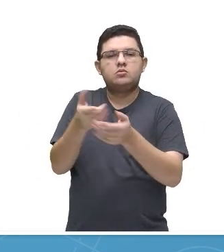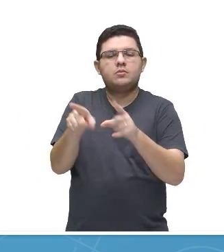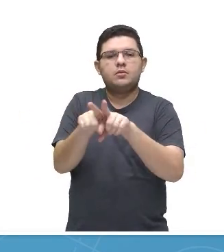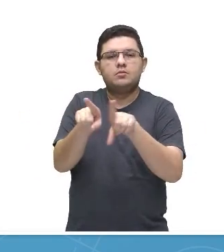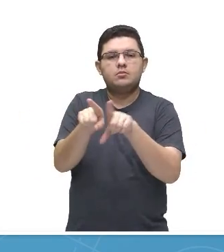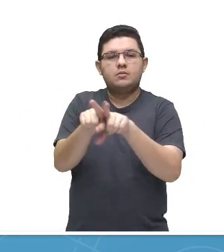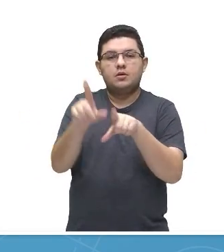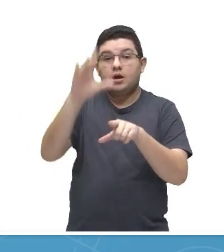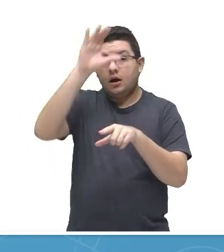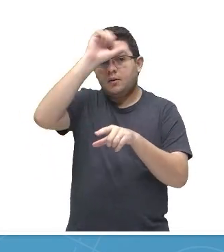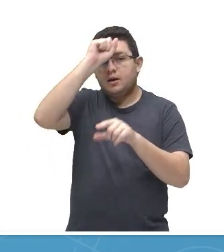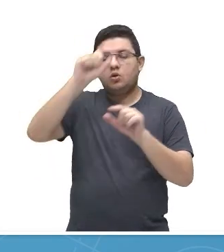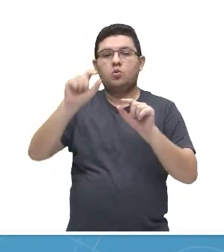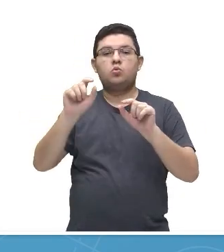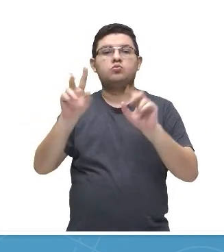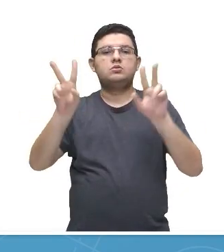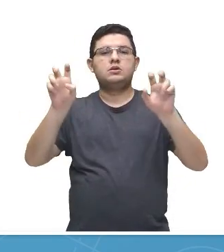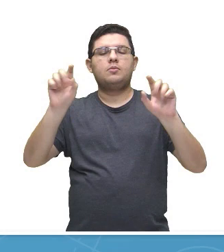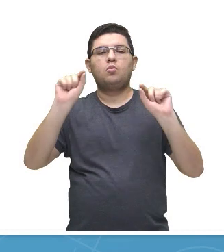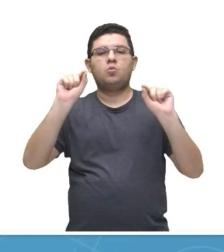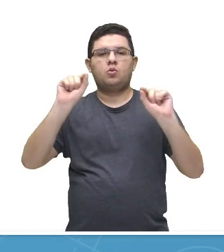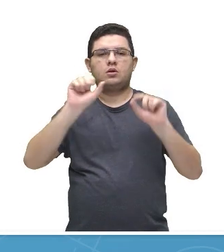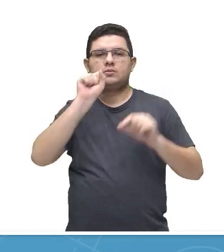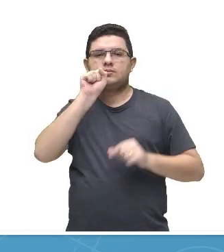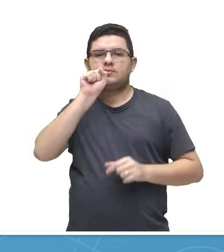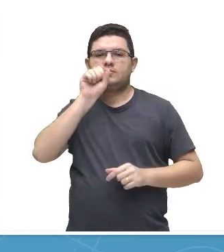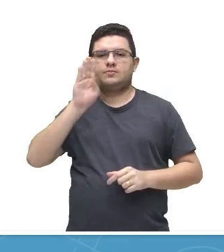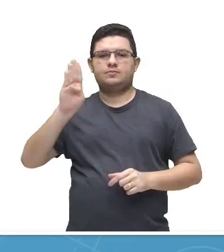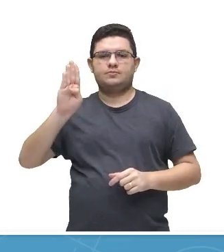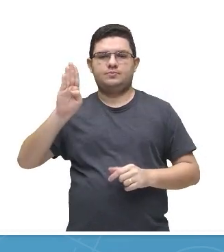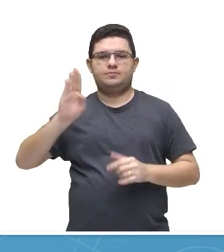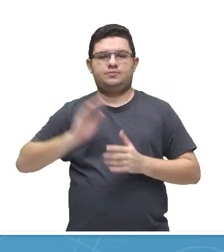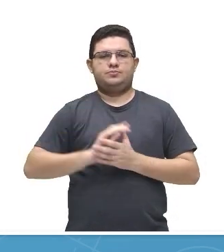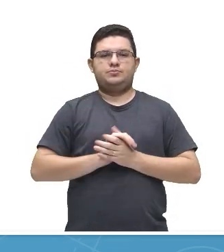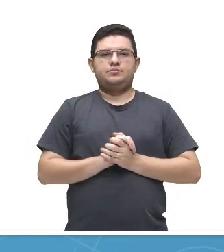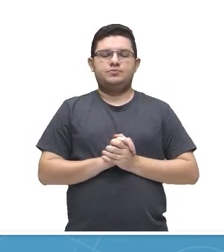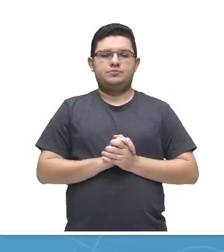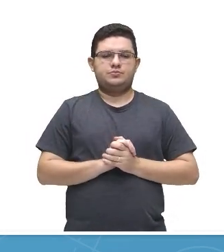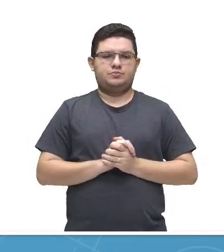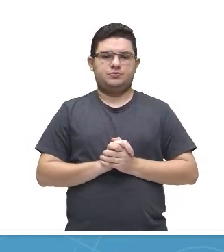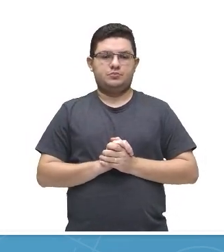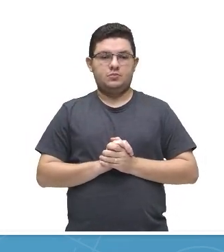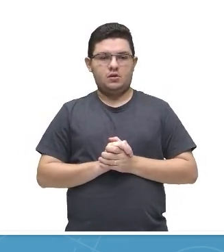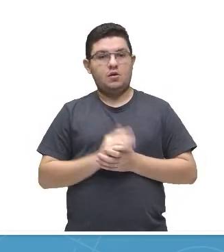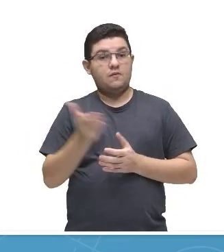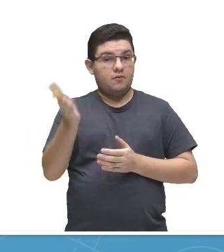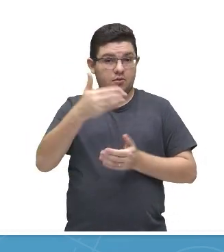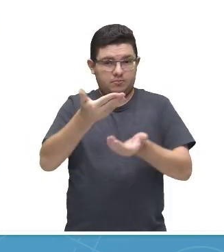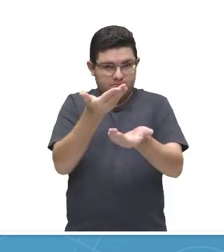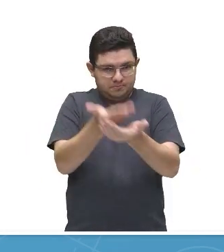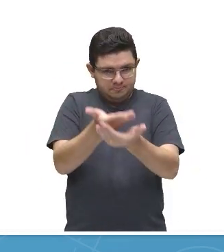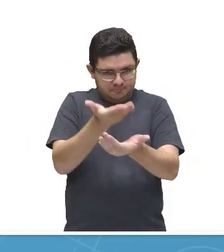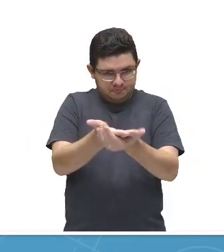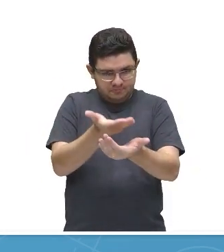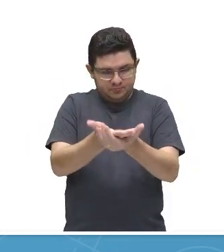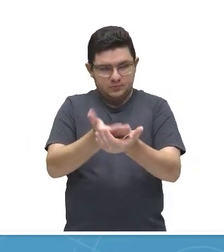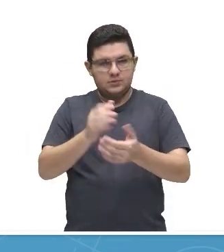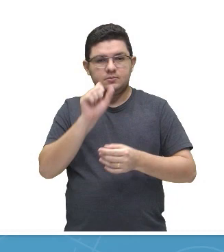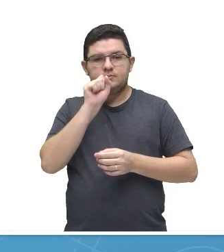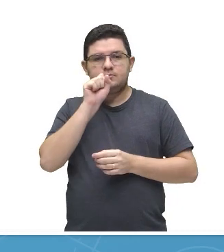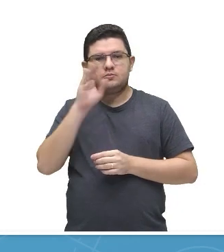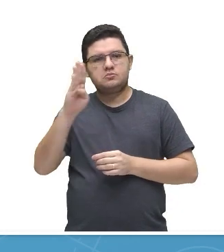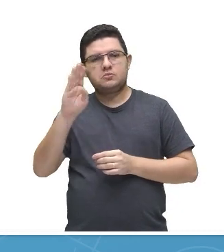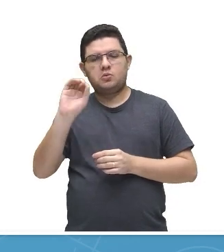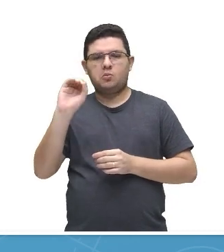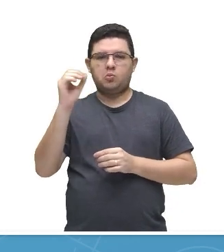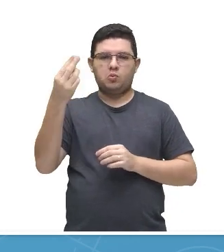os substantivos, ok? Então, pessoal, vamos lá, vamos para a nossa aula. Certamente que você